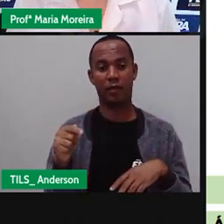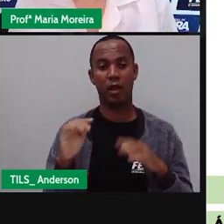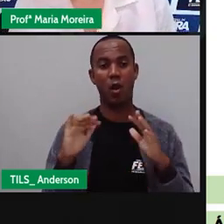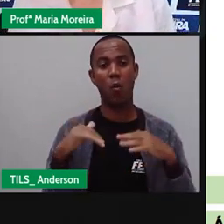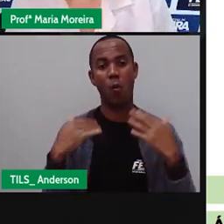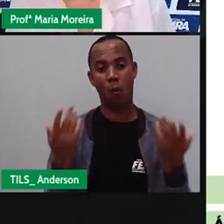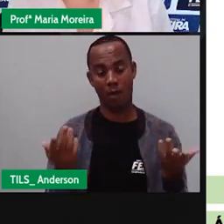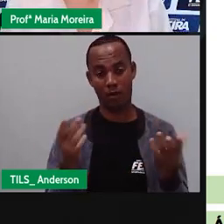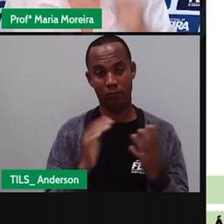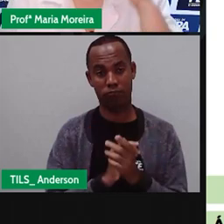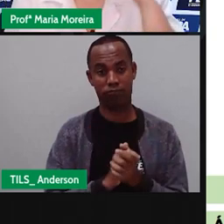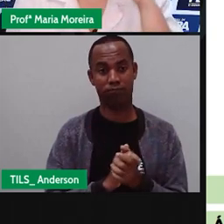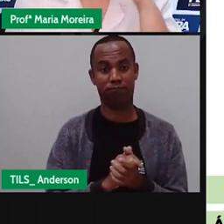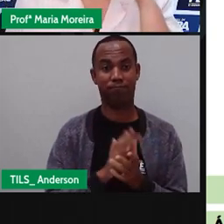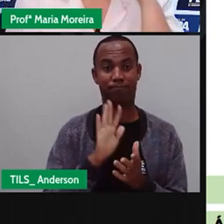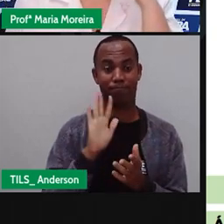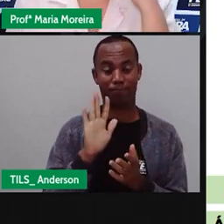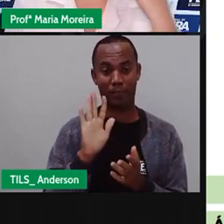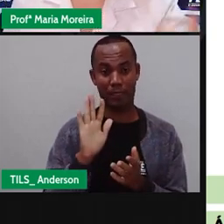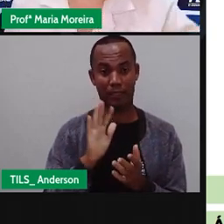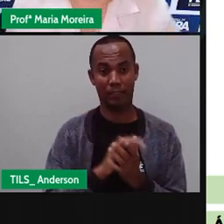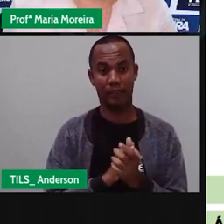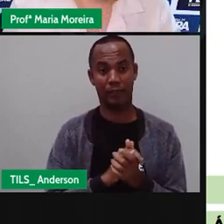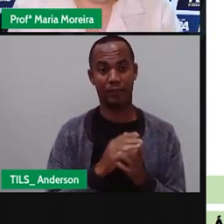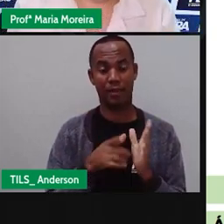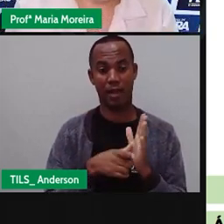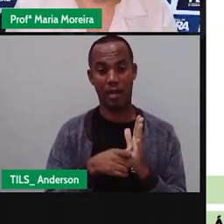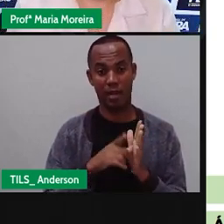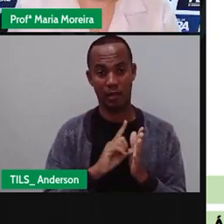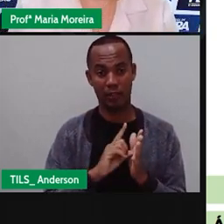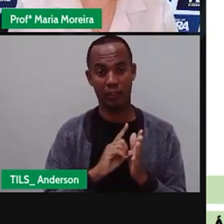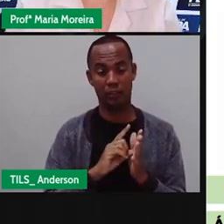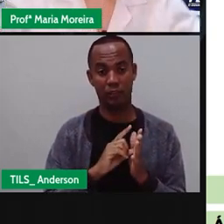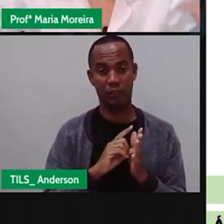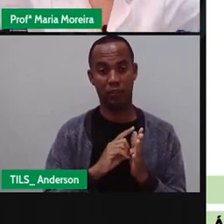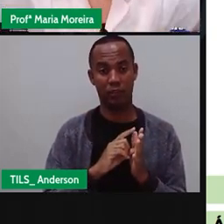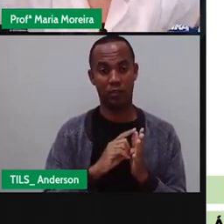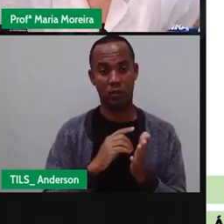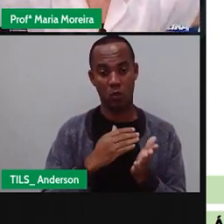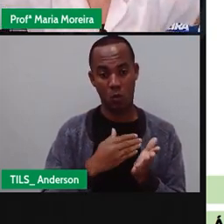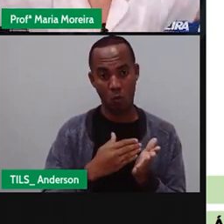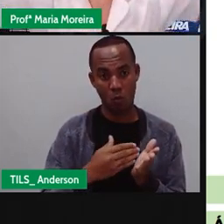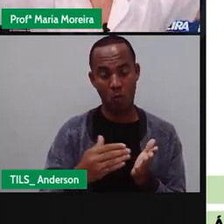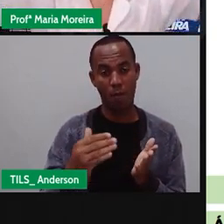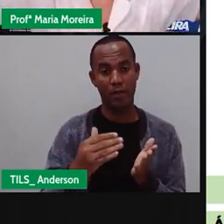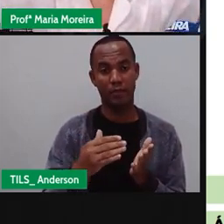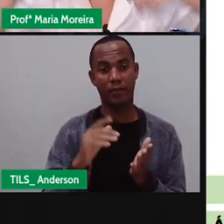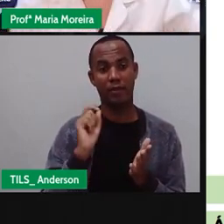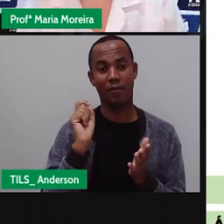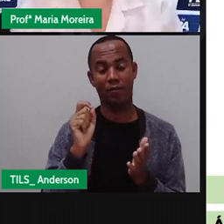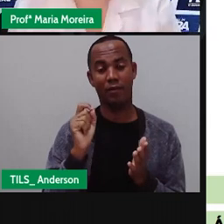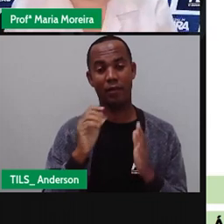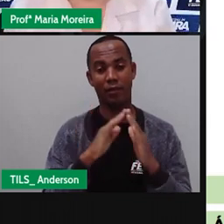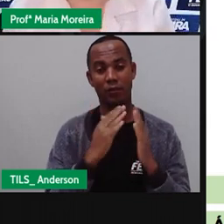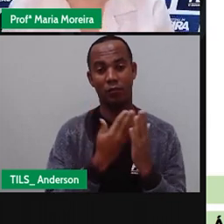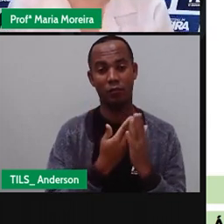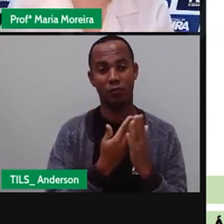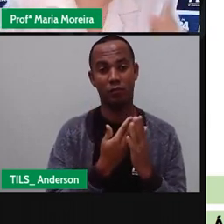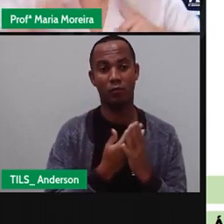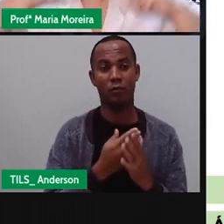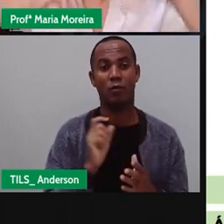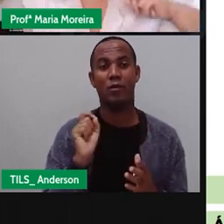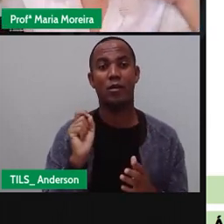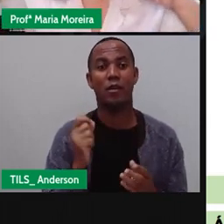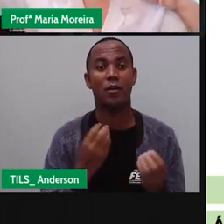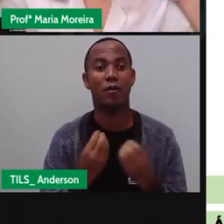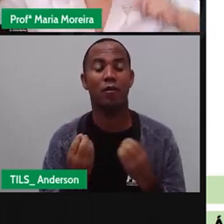profissões. Mas, né, antes da gente começar aqui a nossa aula, deixem, né, o seu like aqui embaixo, por